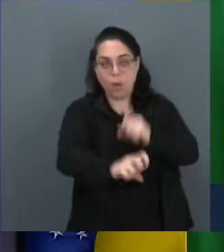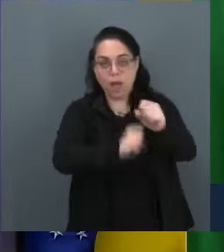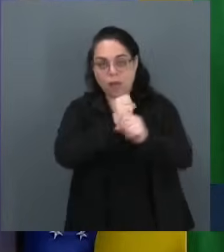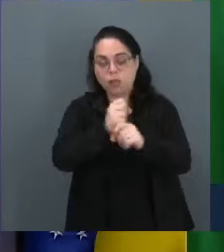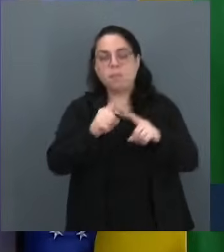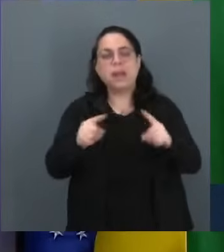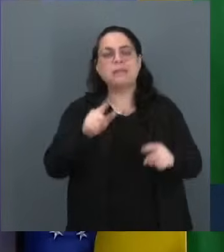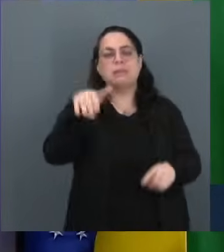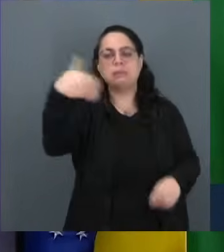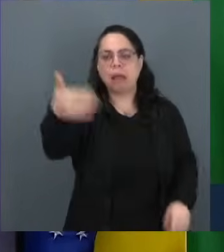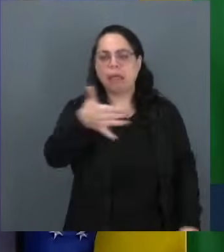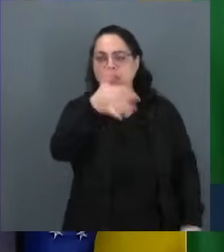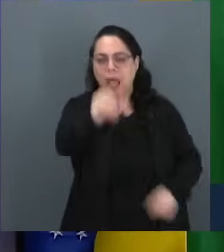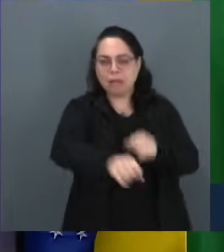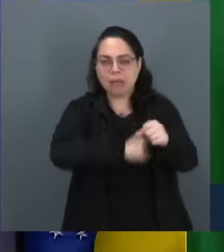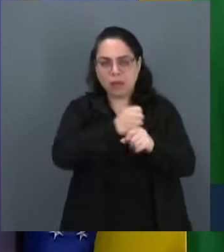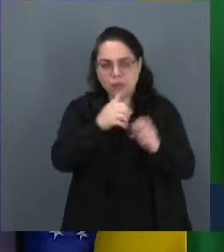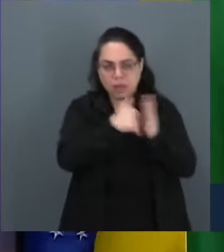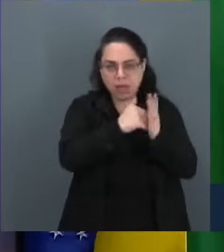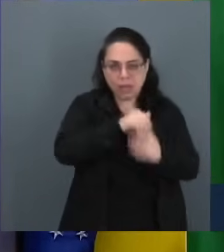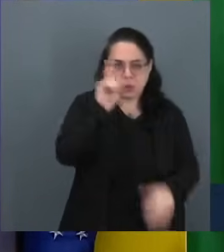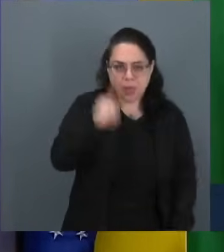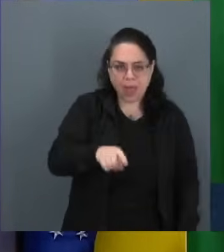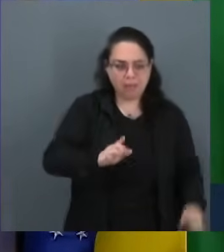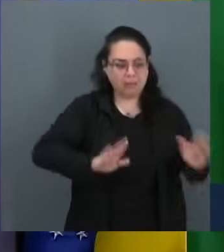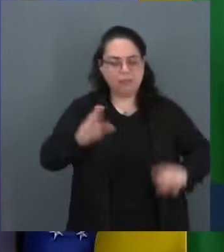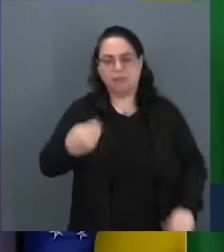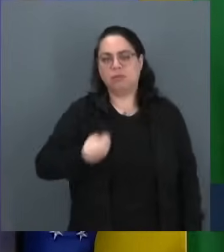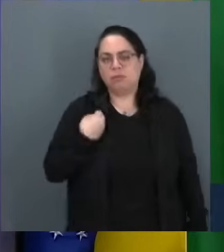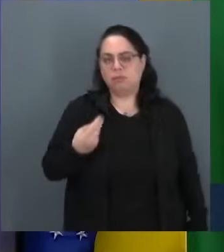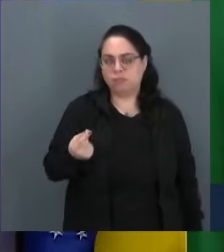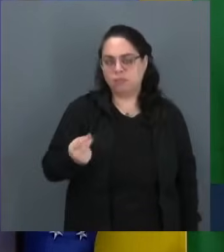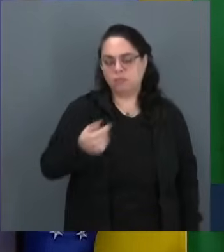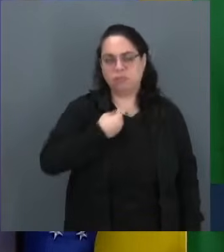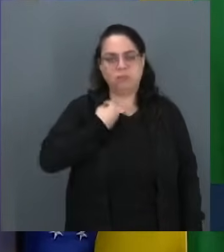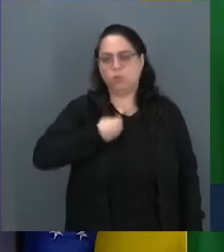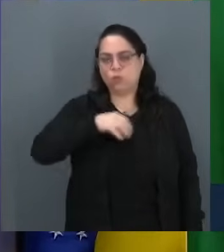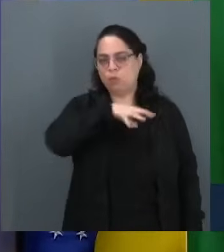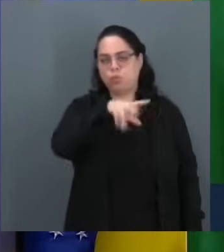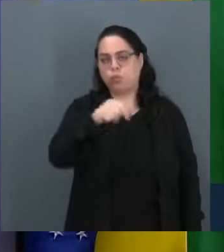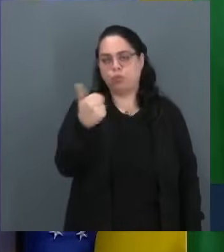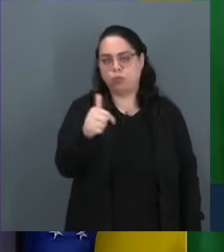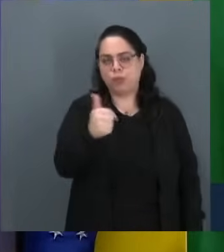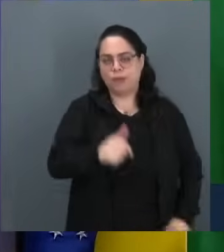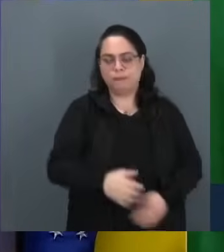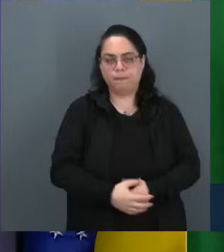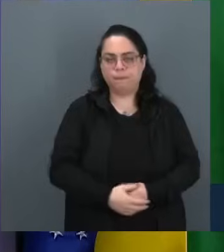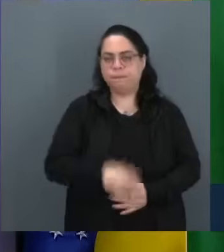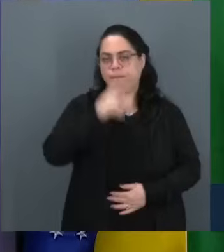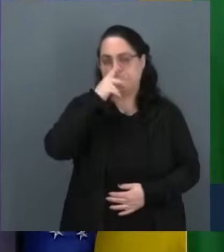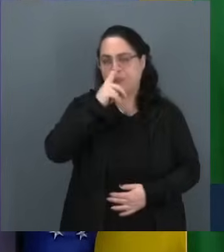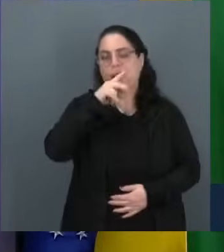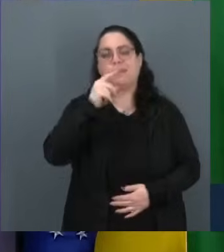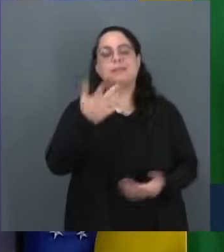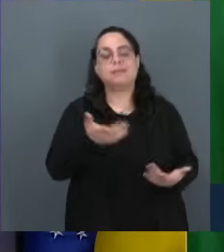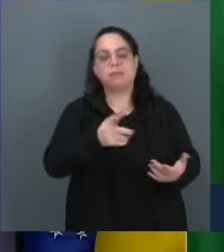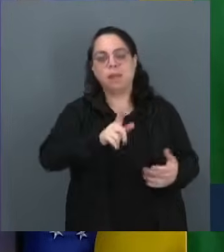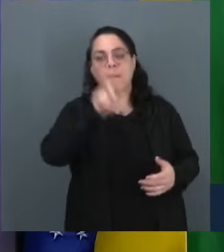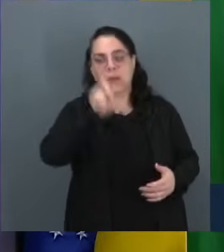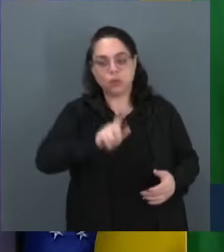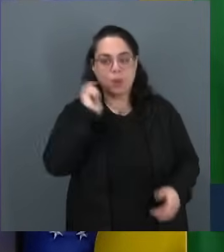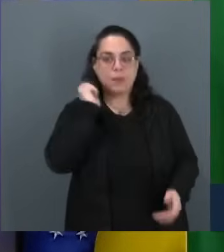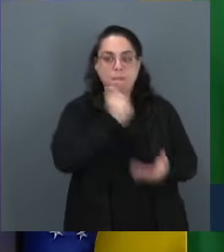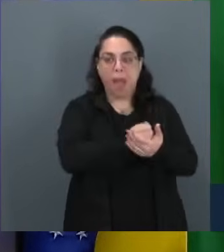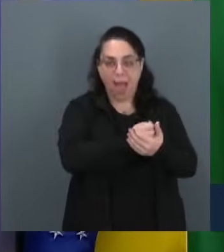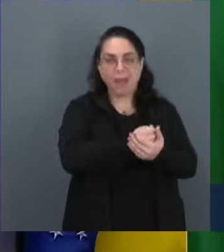10 anos para o Senado? Tá de brincadeira, isso é mandato vitalício. Isso não existe em nenhum lugar do mundo. Um verdadeiro tapa na cara de quem banca tudo